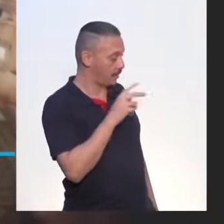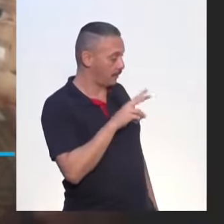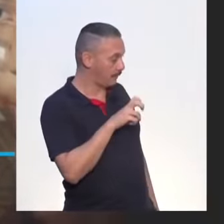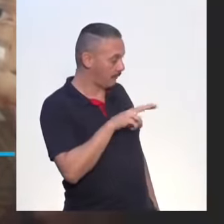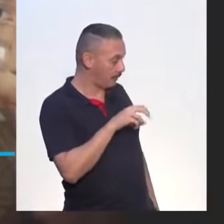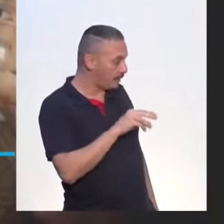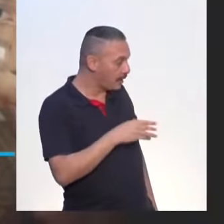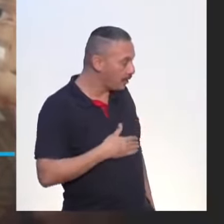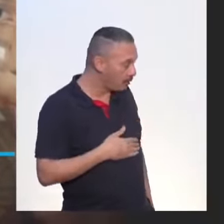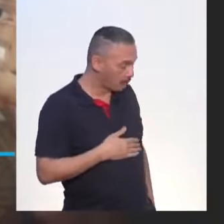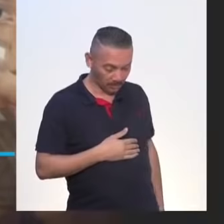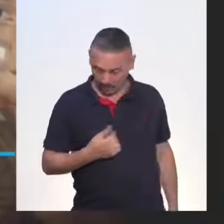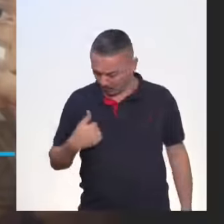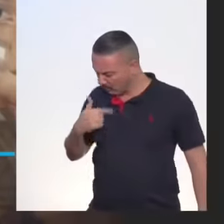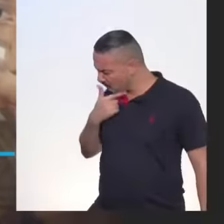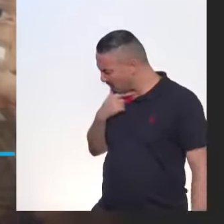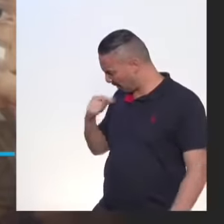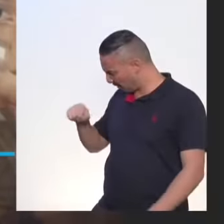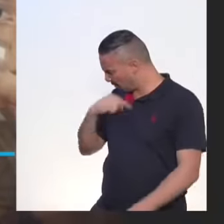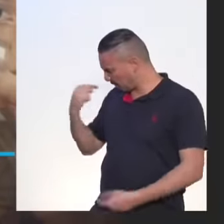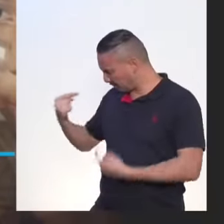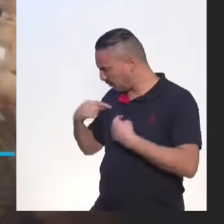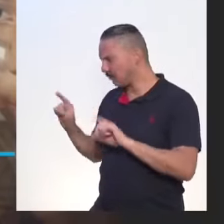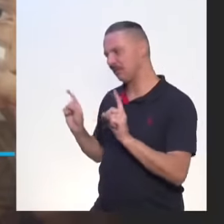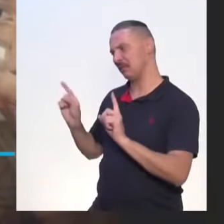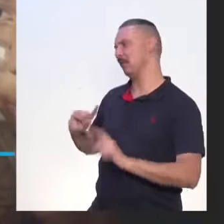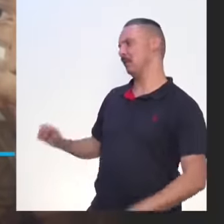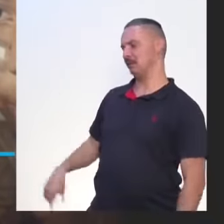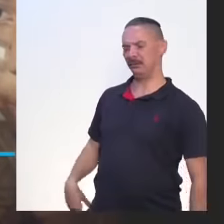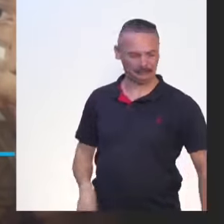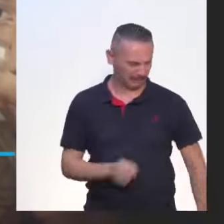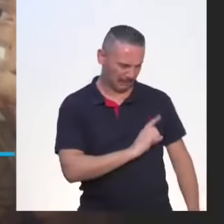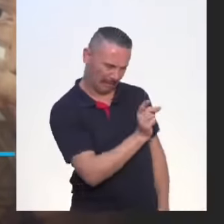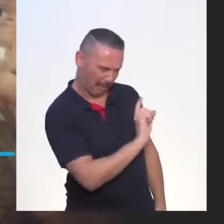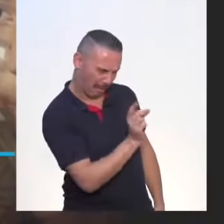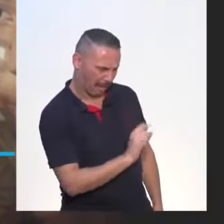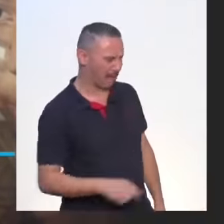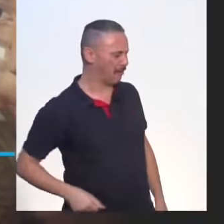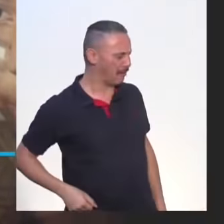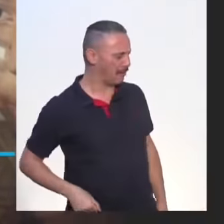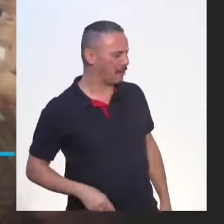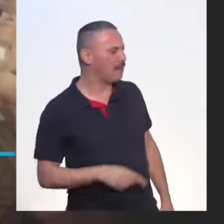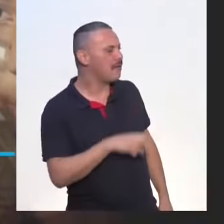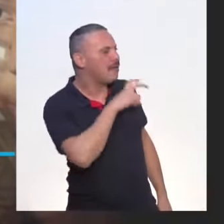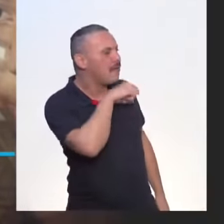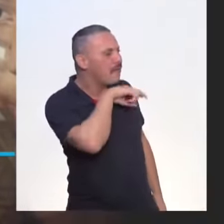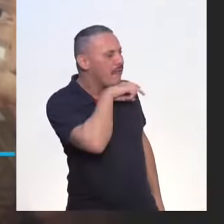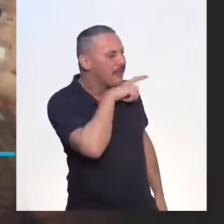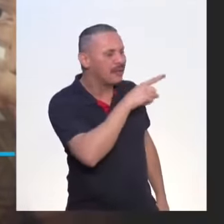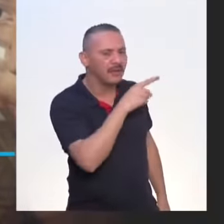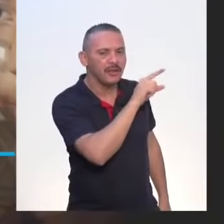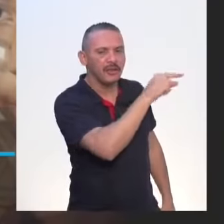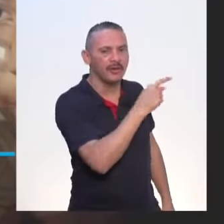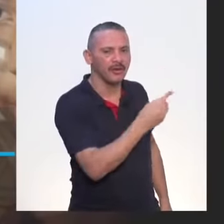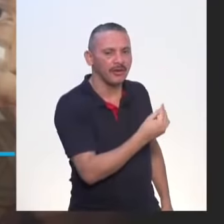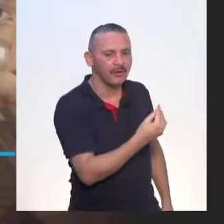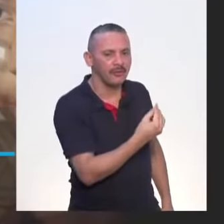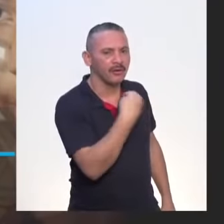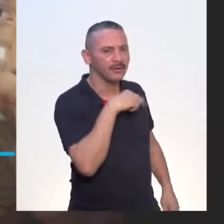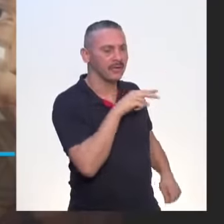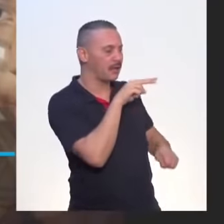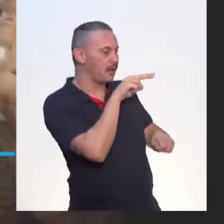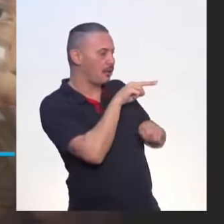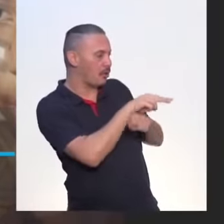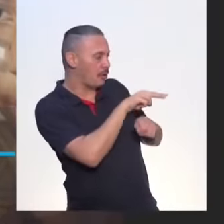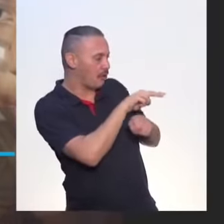matar, é? Quer que eu morra? Disse, não, seu bobão, eu quero que você... Esse aqui é um veneno que vai ajudar você a se proteger.